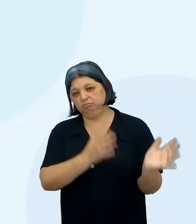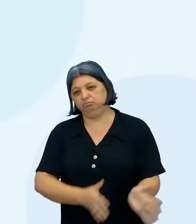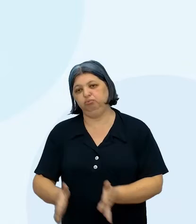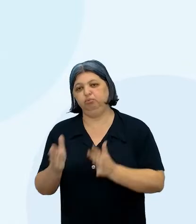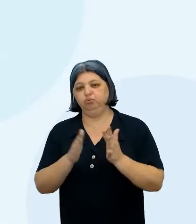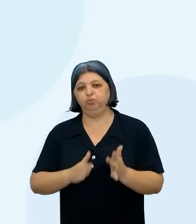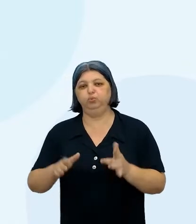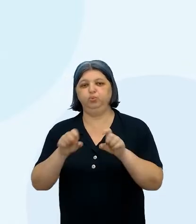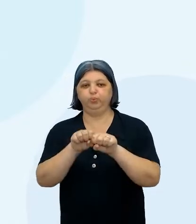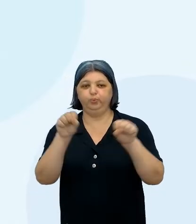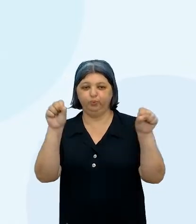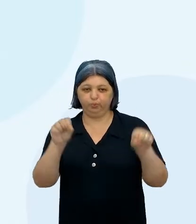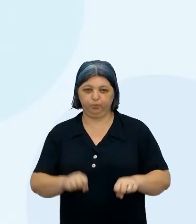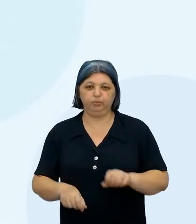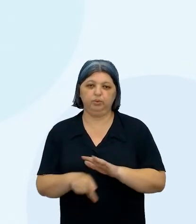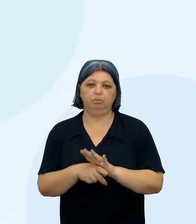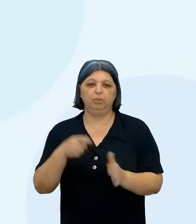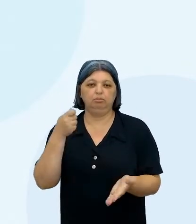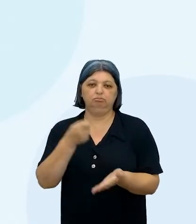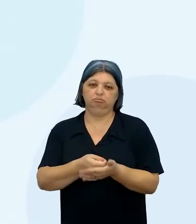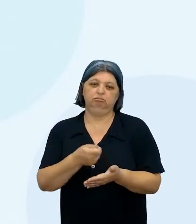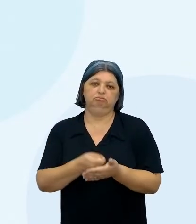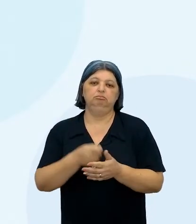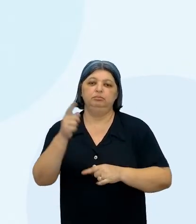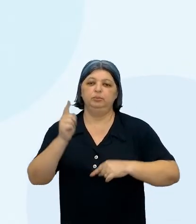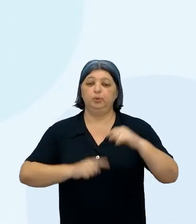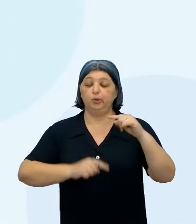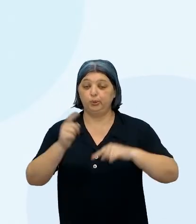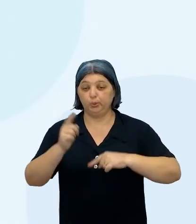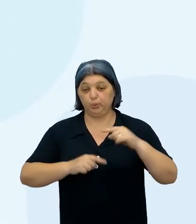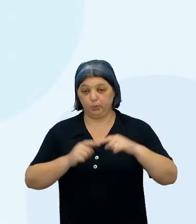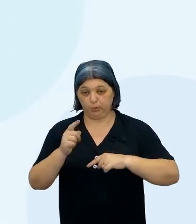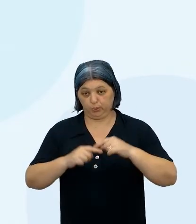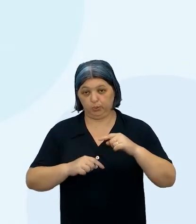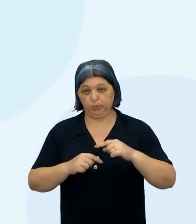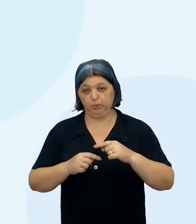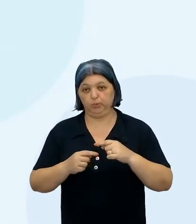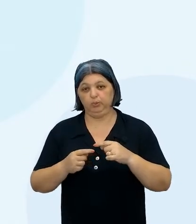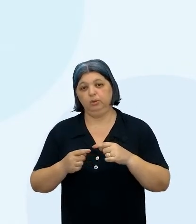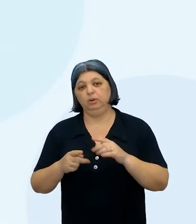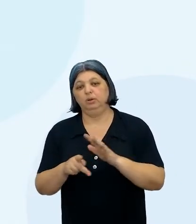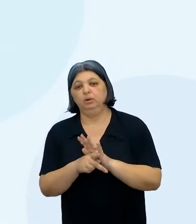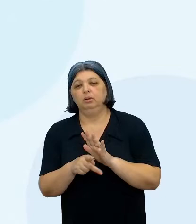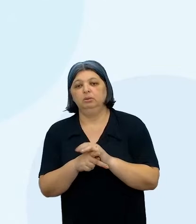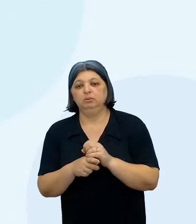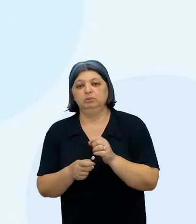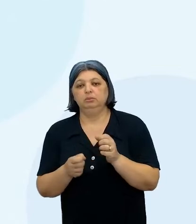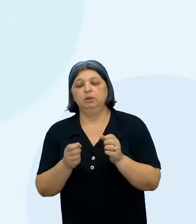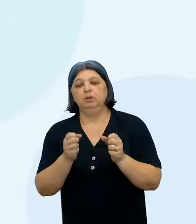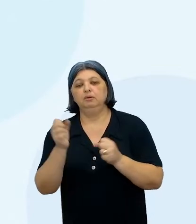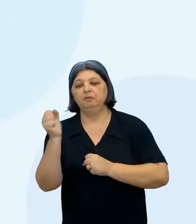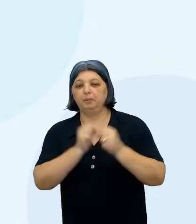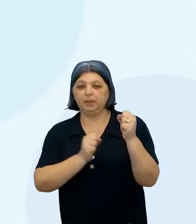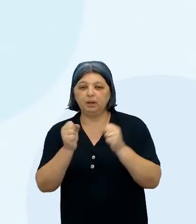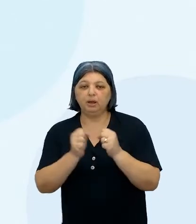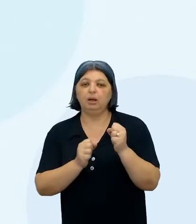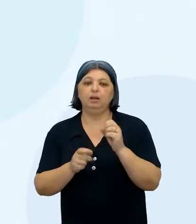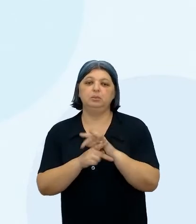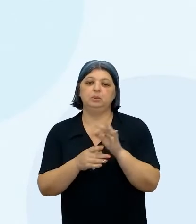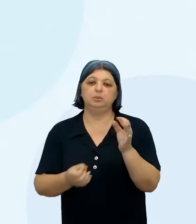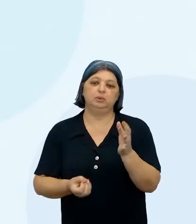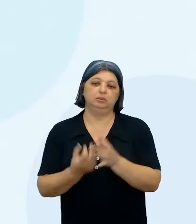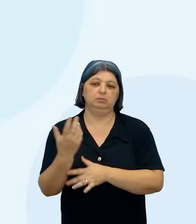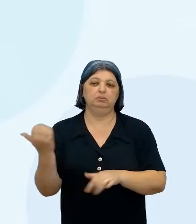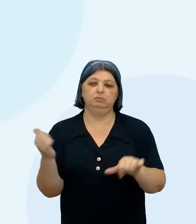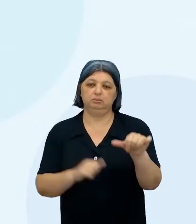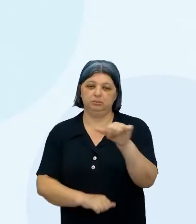do sistema de produção e a rigidez com que os produtos ou o produto é construído, de modo a dificultar as trocas de